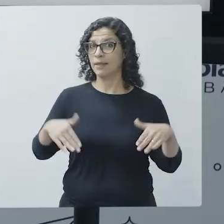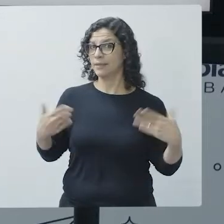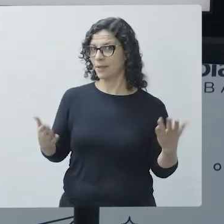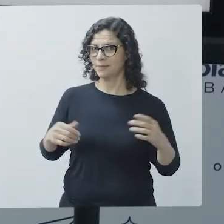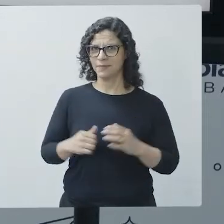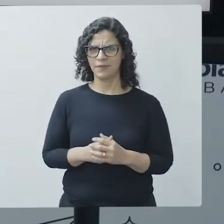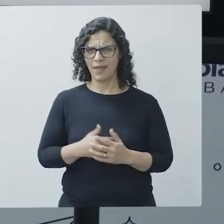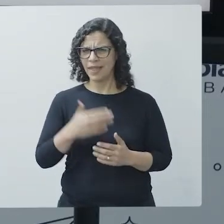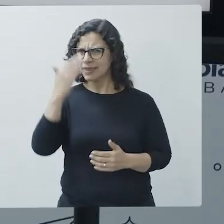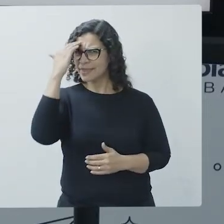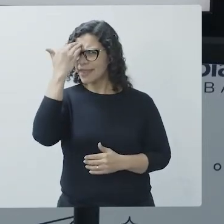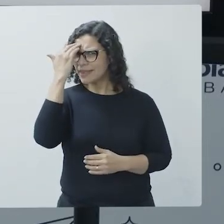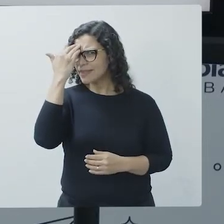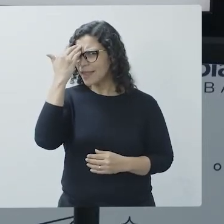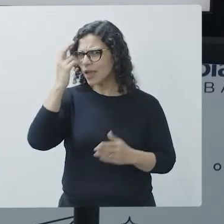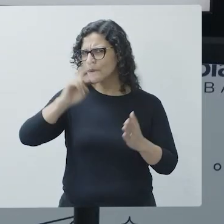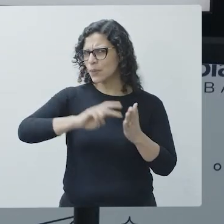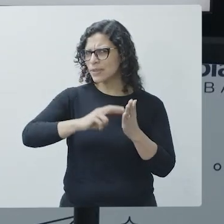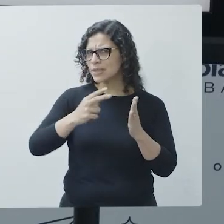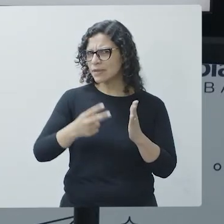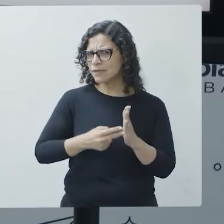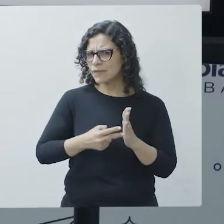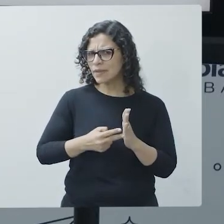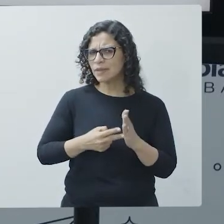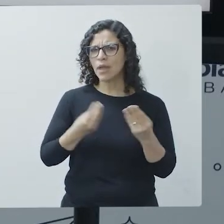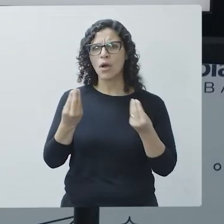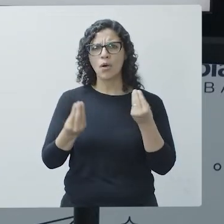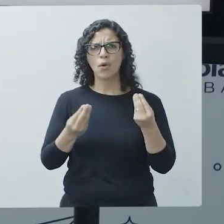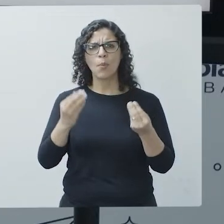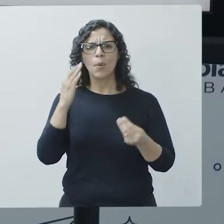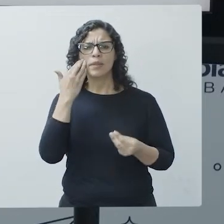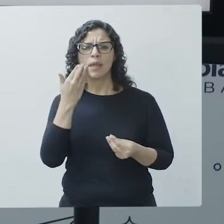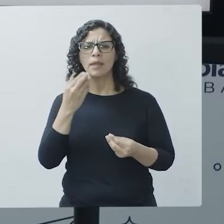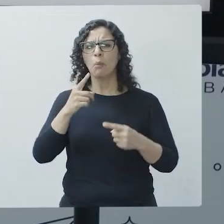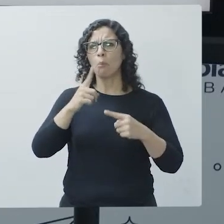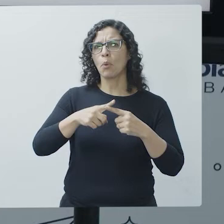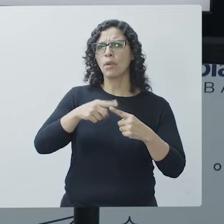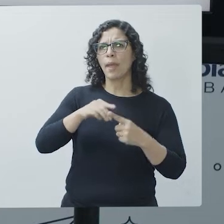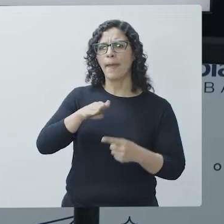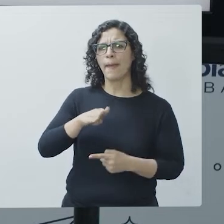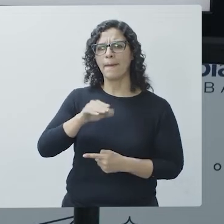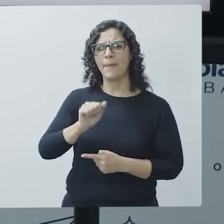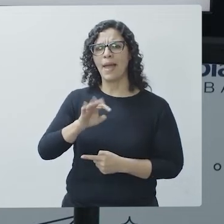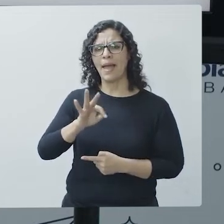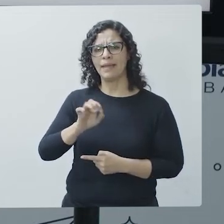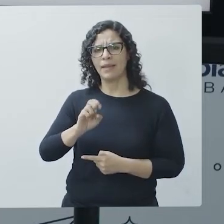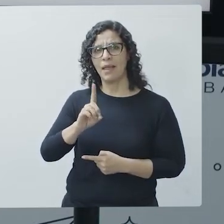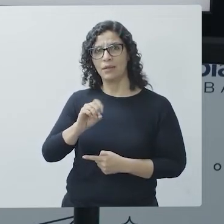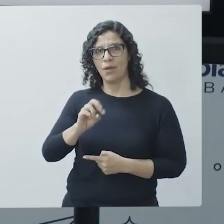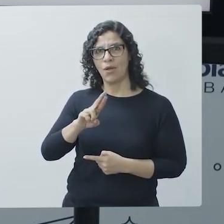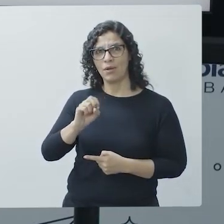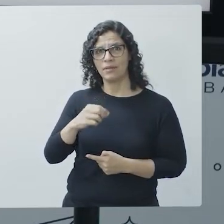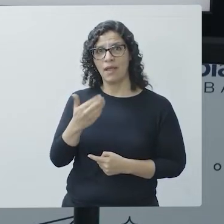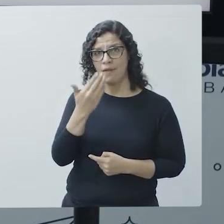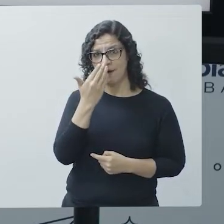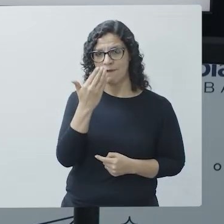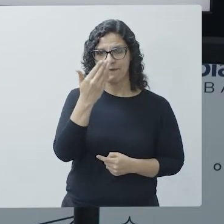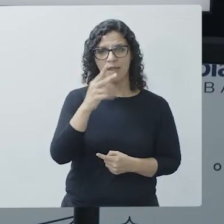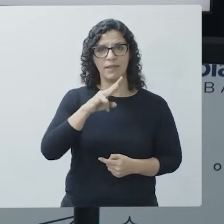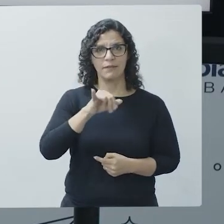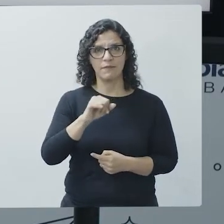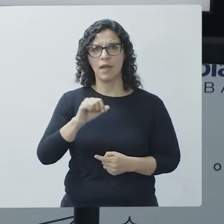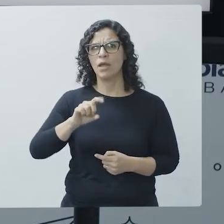Então, conseguiram aí pensar como que nós podemos compreender isso? Vou voltar o texto para vocês, para a gente